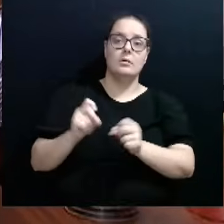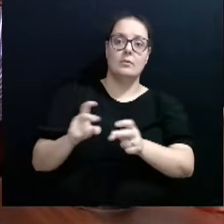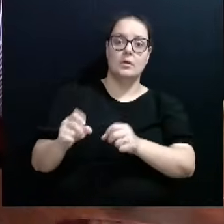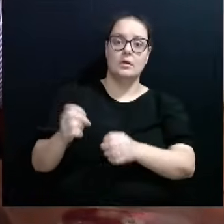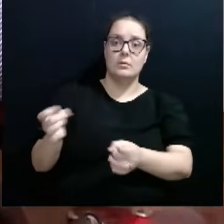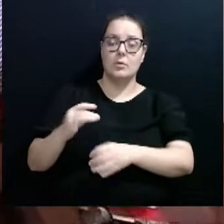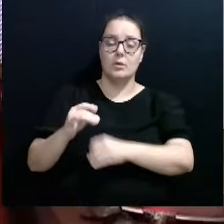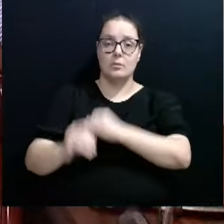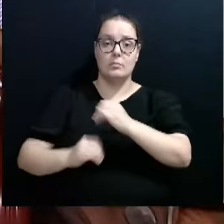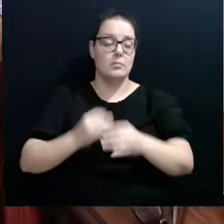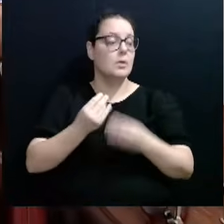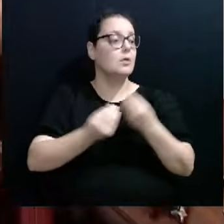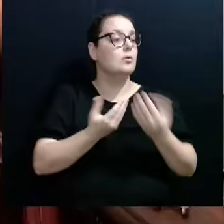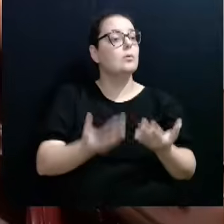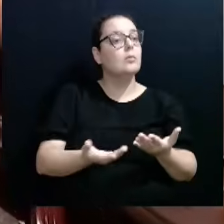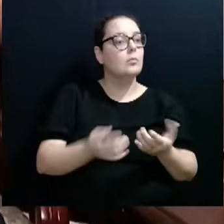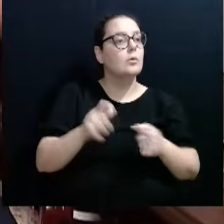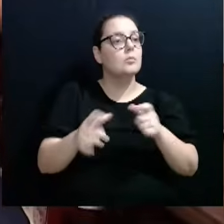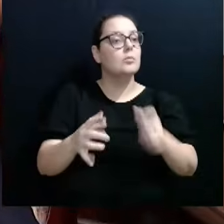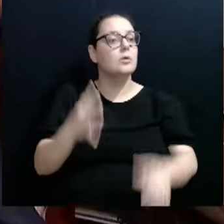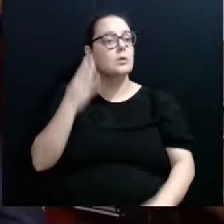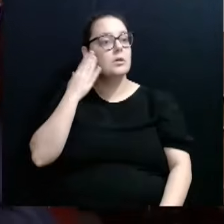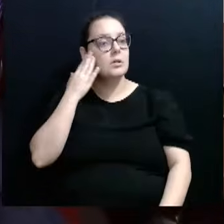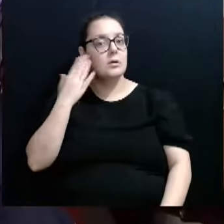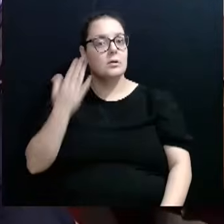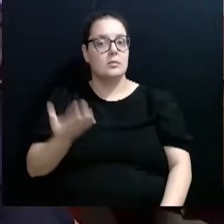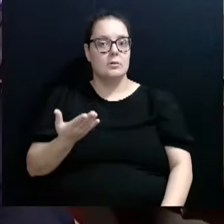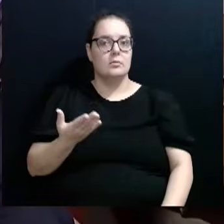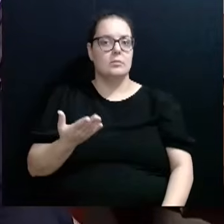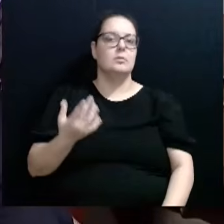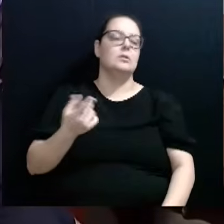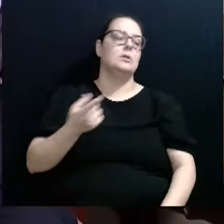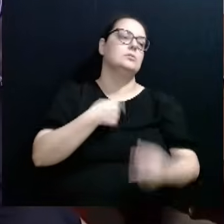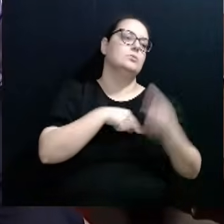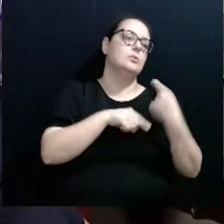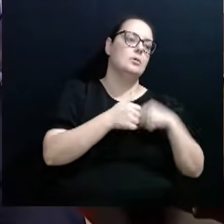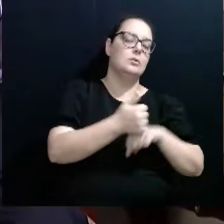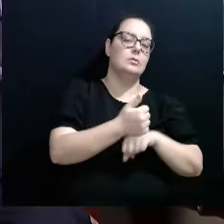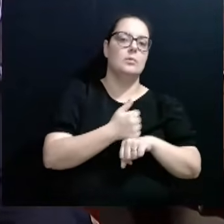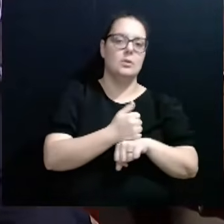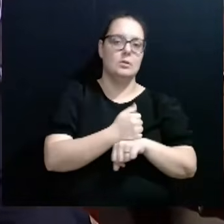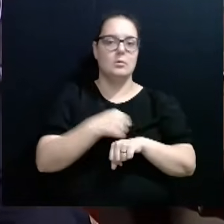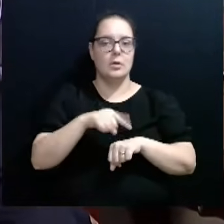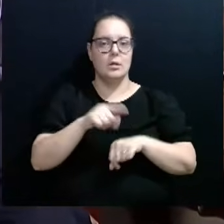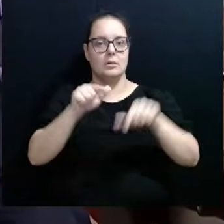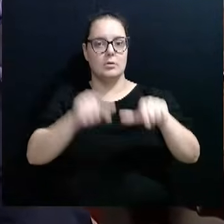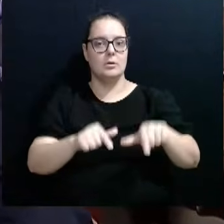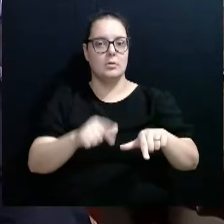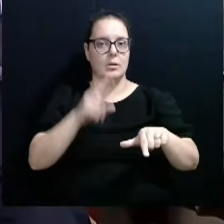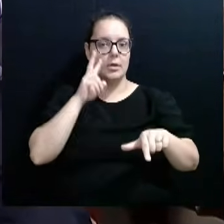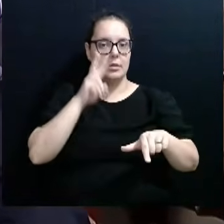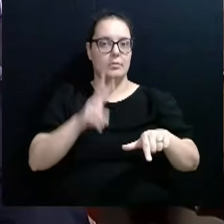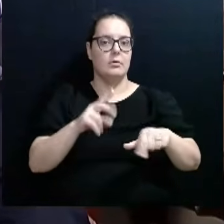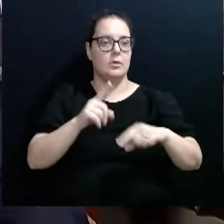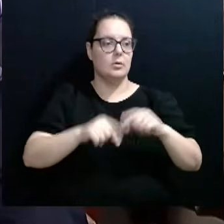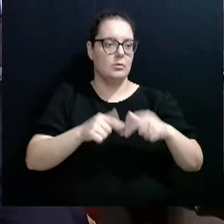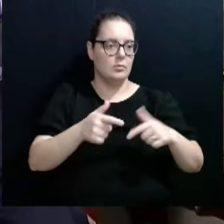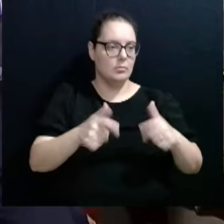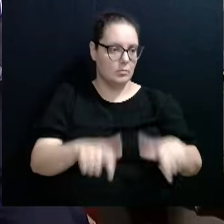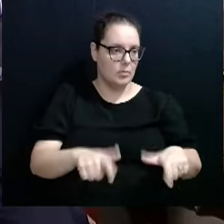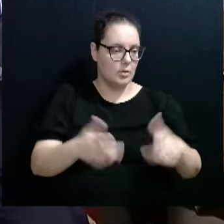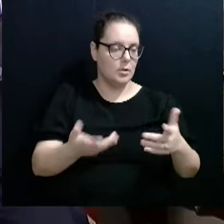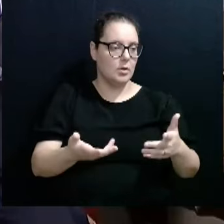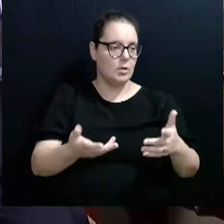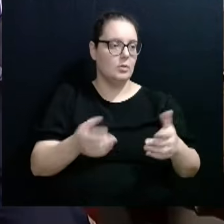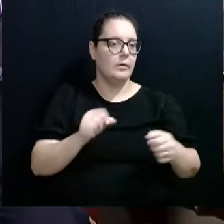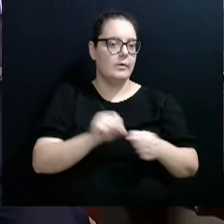Como que as pessoas sabiam? Ou você, na sua outra profissão, ia naquele lugar, via uma peça e já fazia o negócio, já